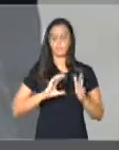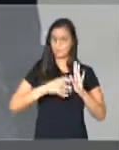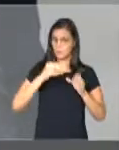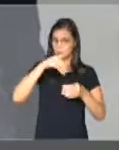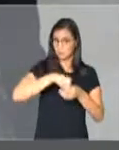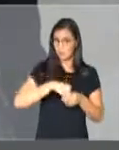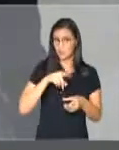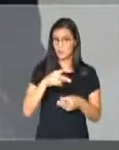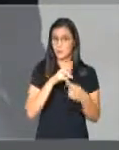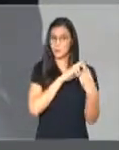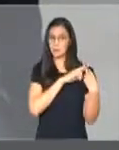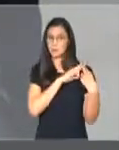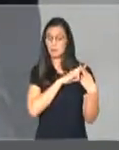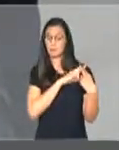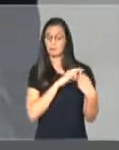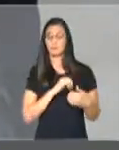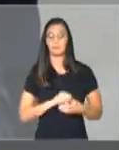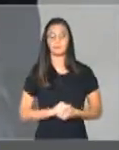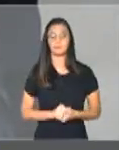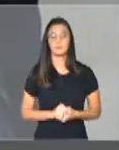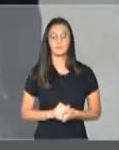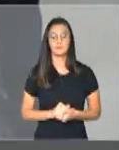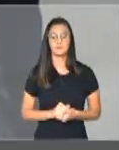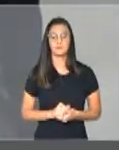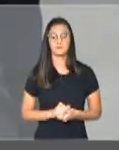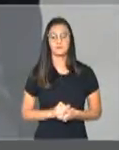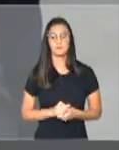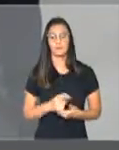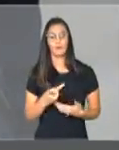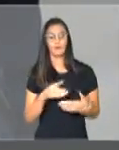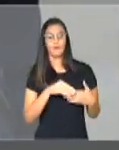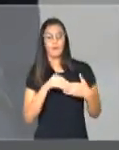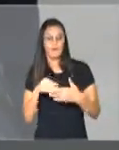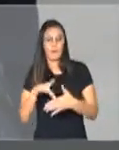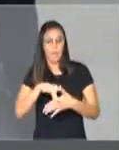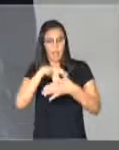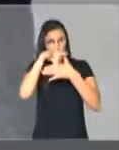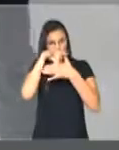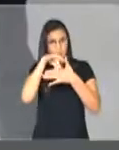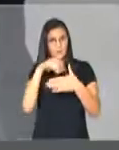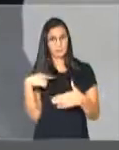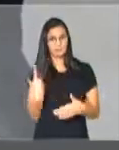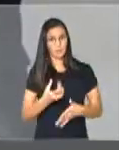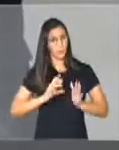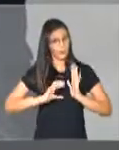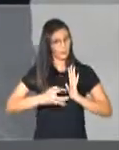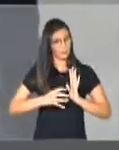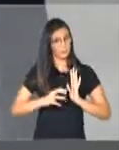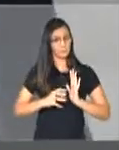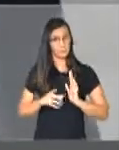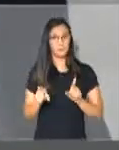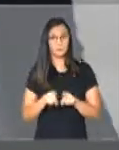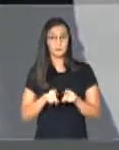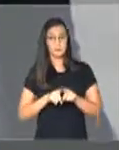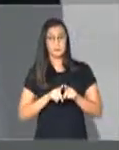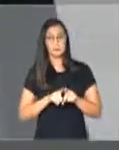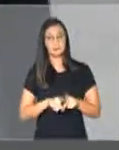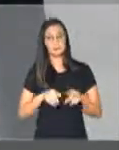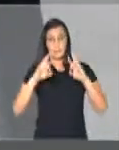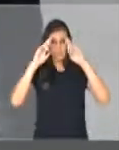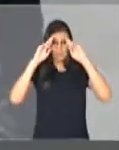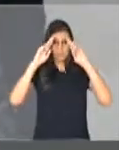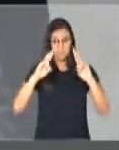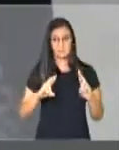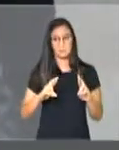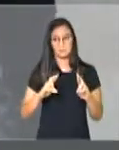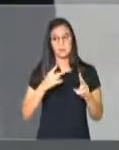a responsabilidade que tem tido Vossa Excelência na condução da liderança do nosso partido, mas acima de tudo em respeito aos votos